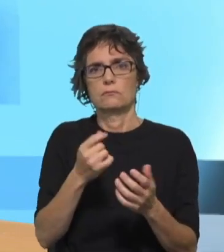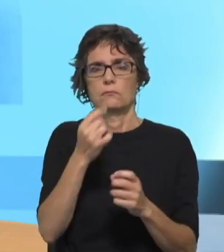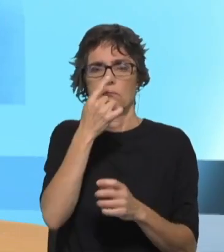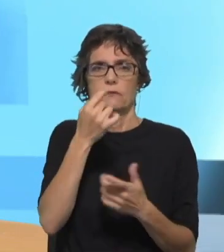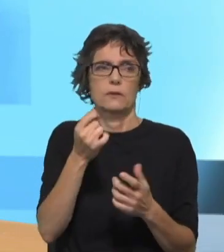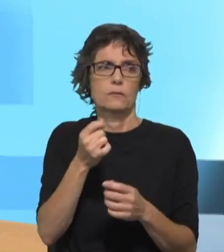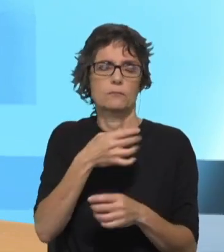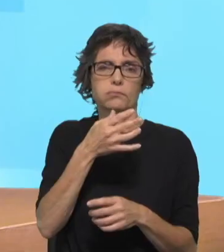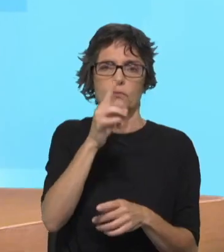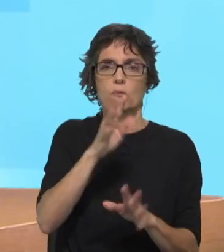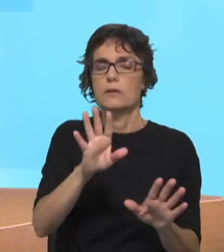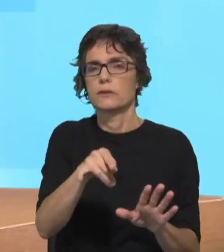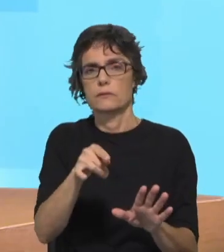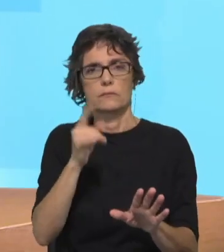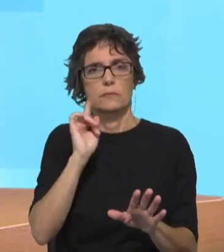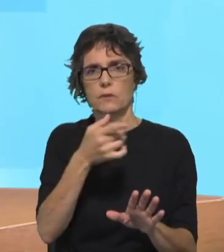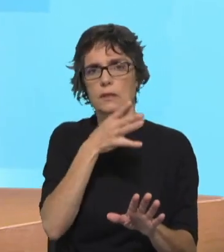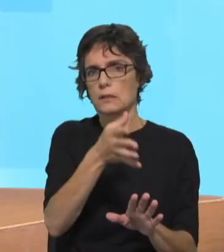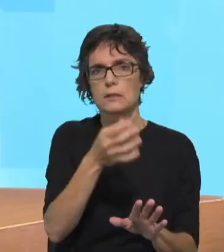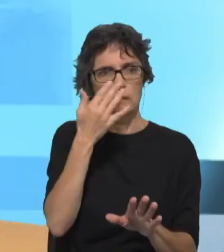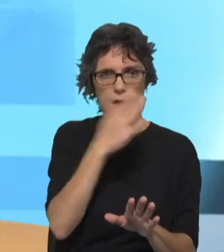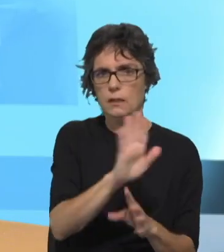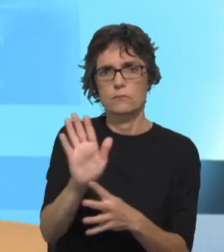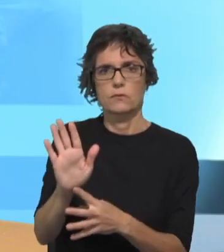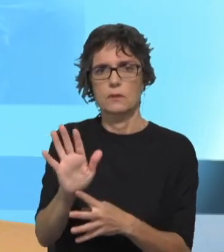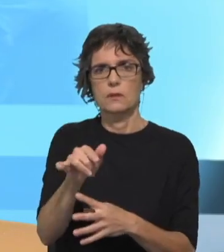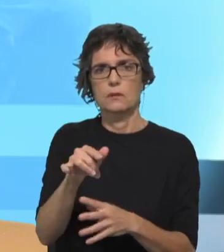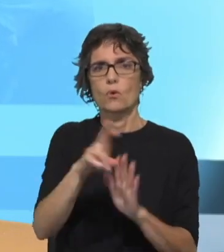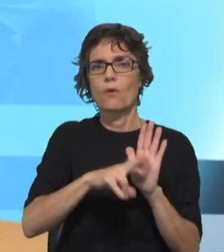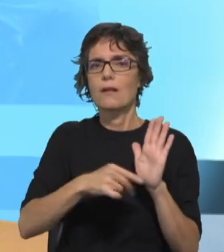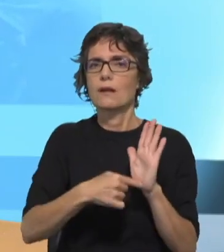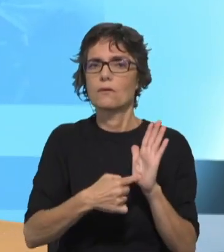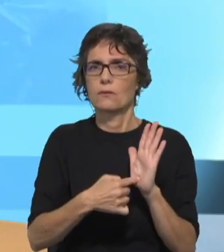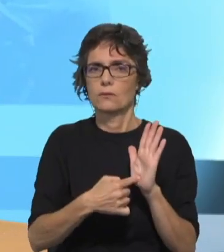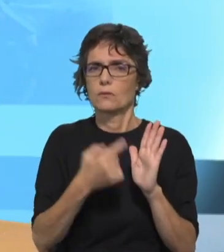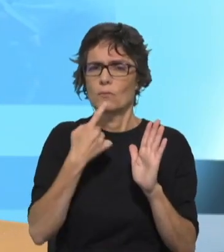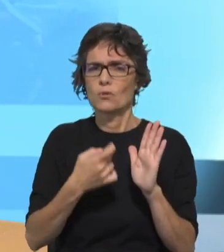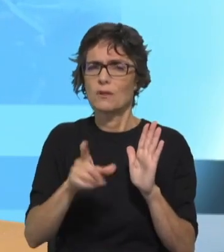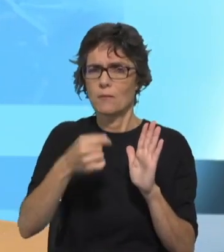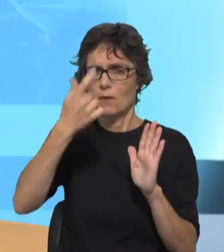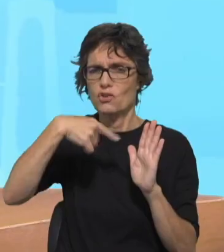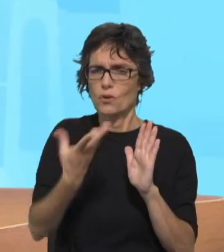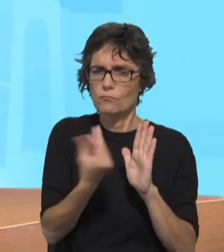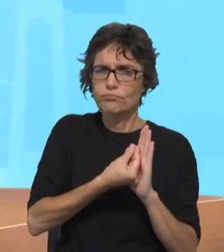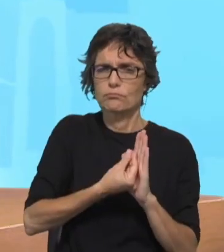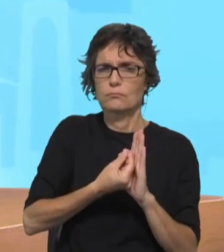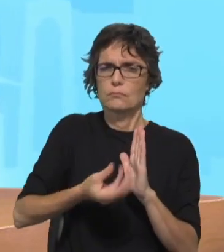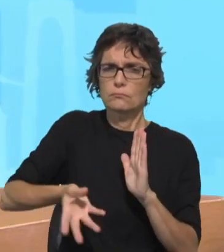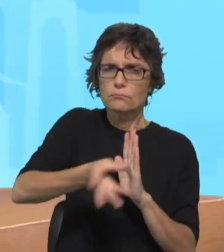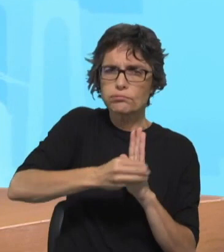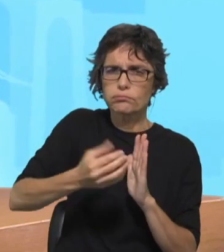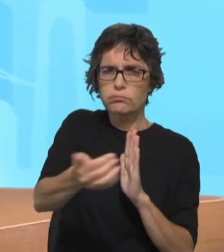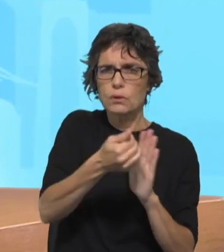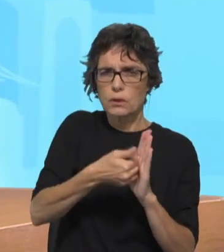que é necessário referir. Podemos dizer que este relatório reúne essas e tantas outras histórias que vão